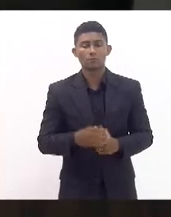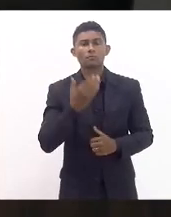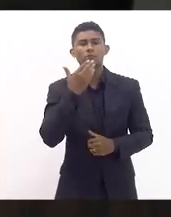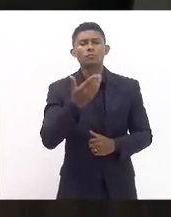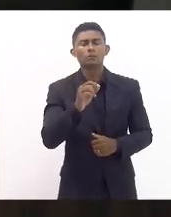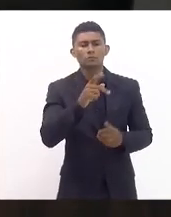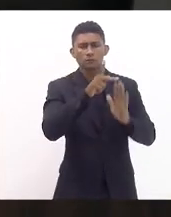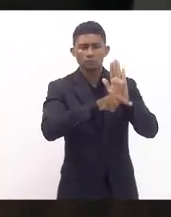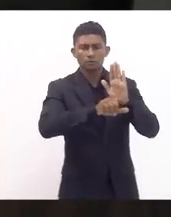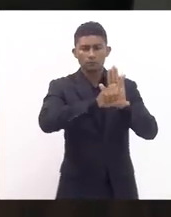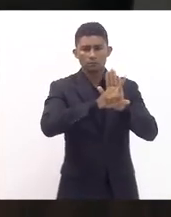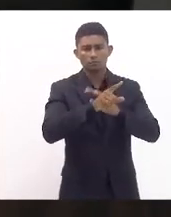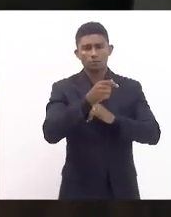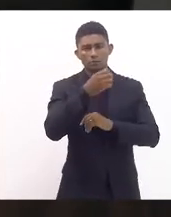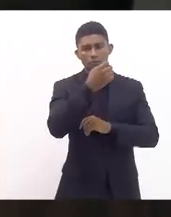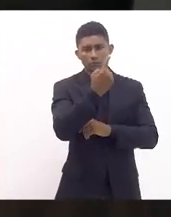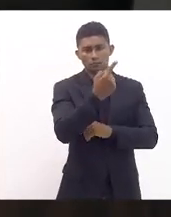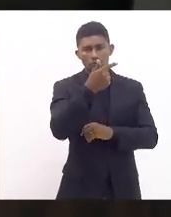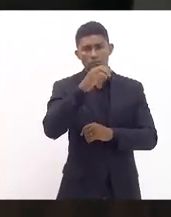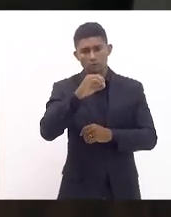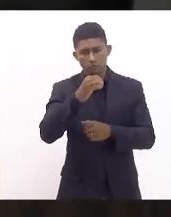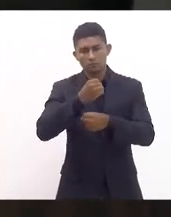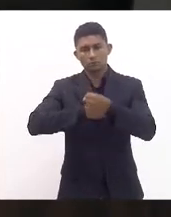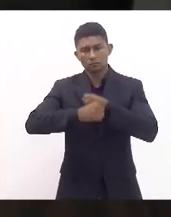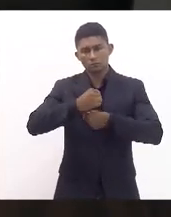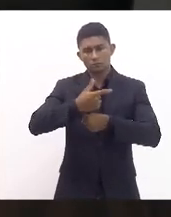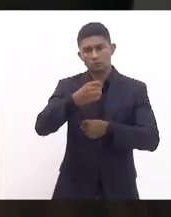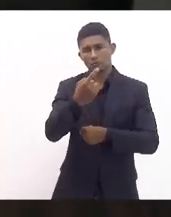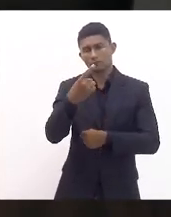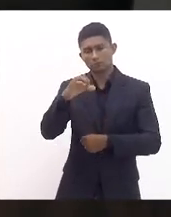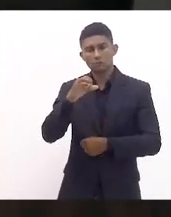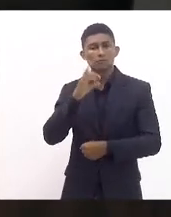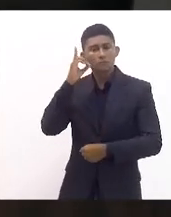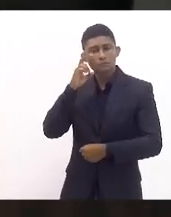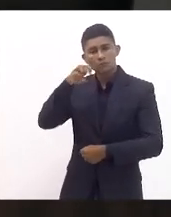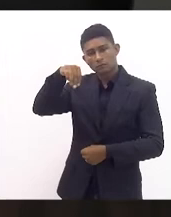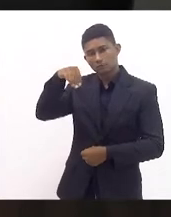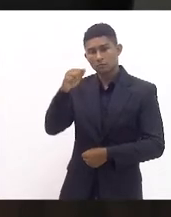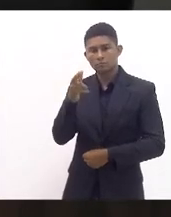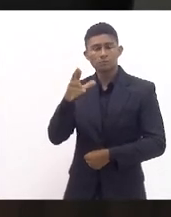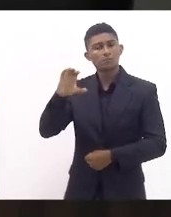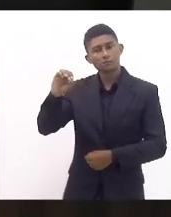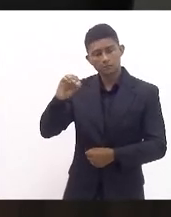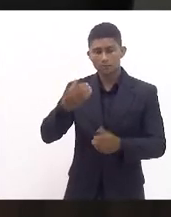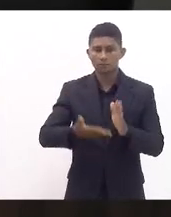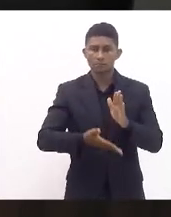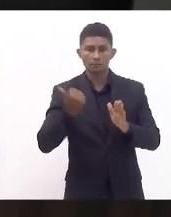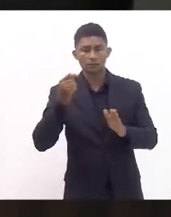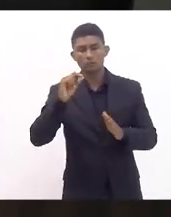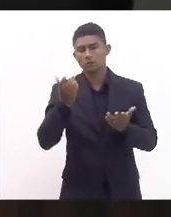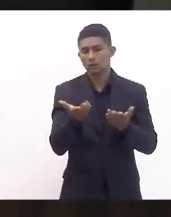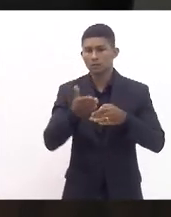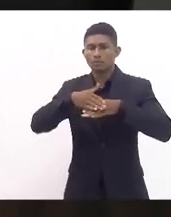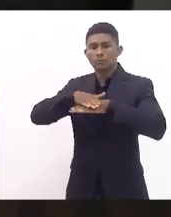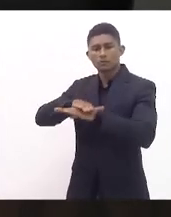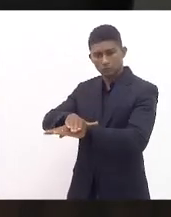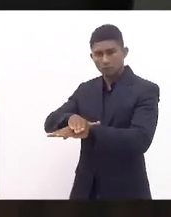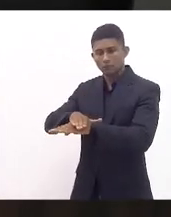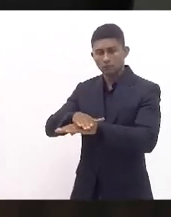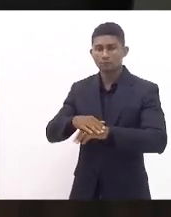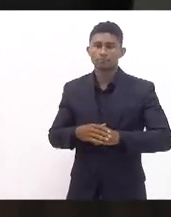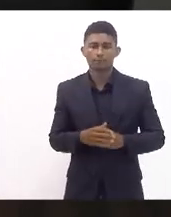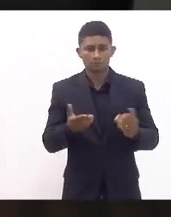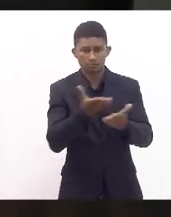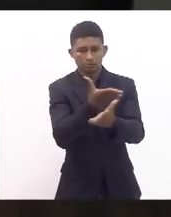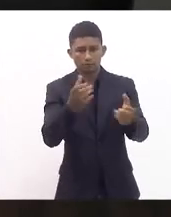retirada do projeto de lei 120/2019, de autoria do deputado Márcio Canella, para fins de arquivamento definitivo. Os senhores